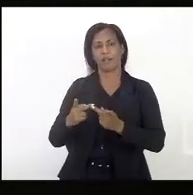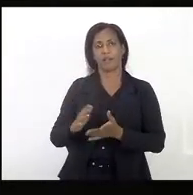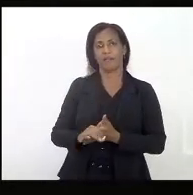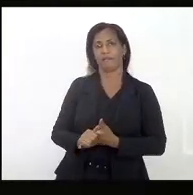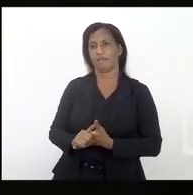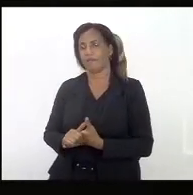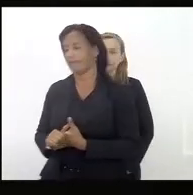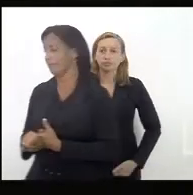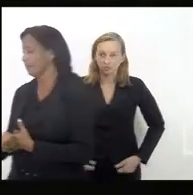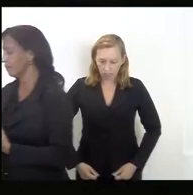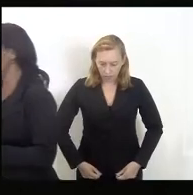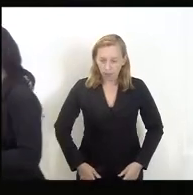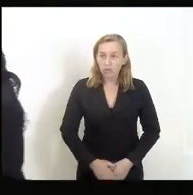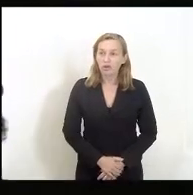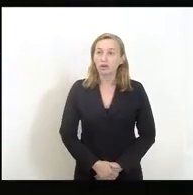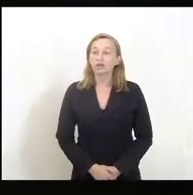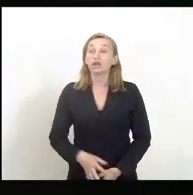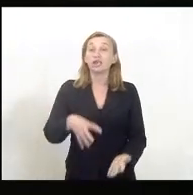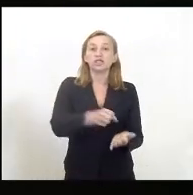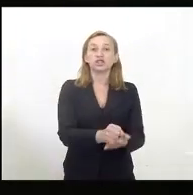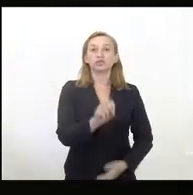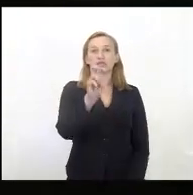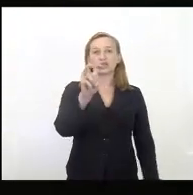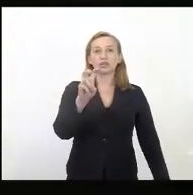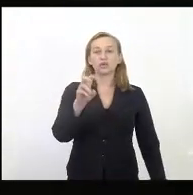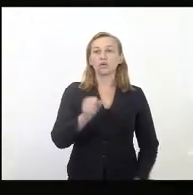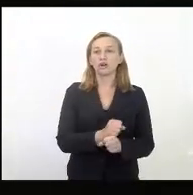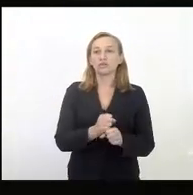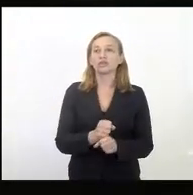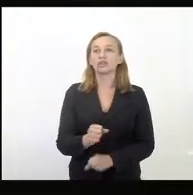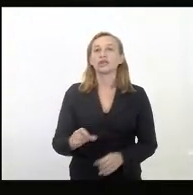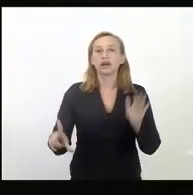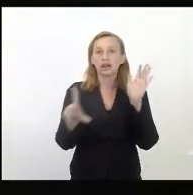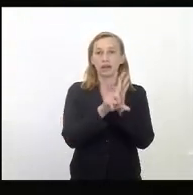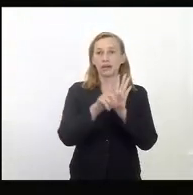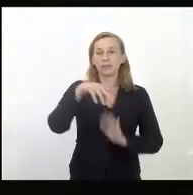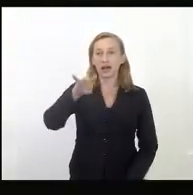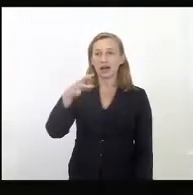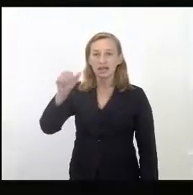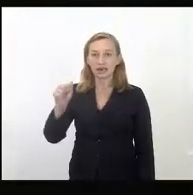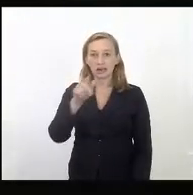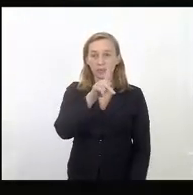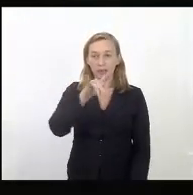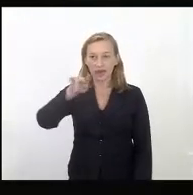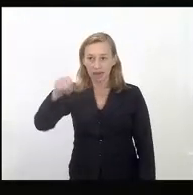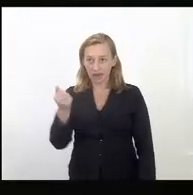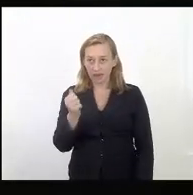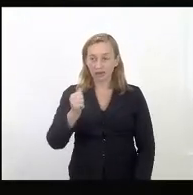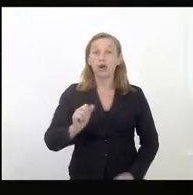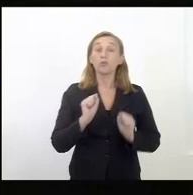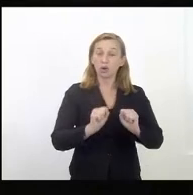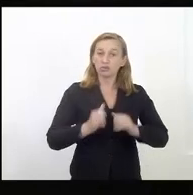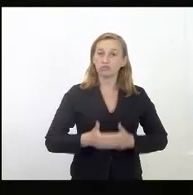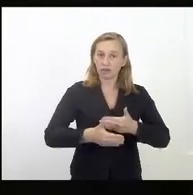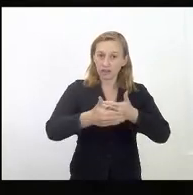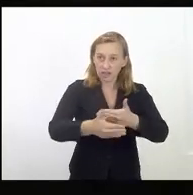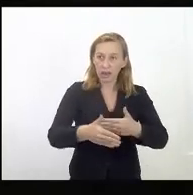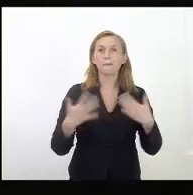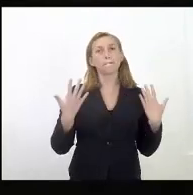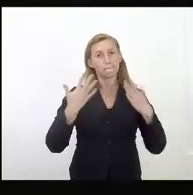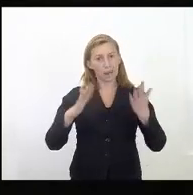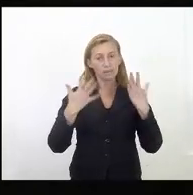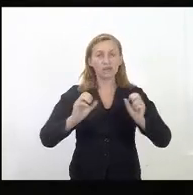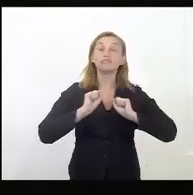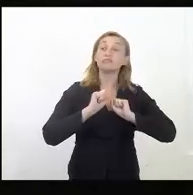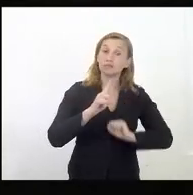registro dos 15 anos da Lei Maria da Penha parabéns a nossa lei Maria da Penha que possamos avançar e